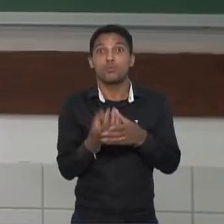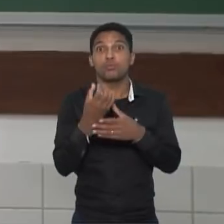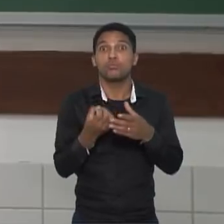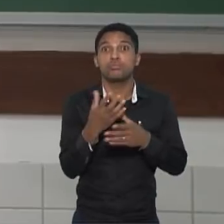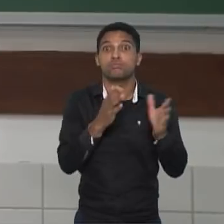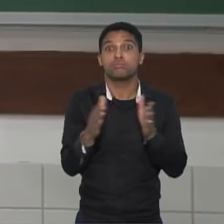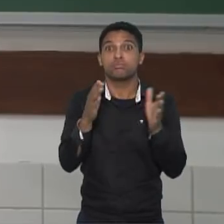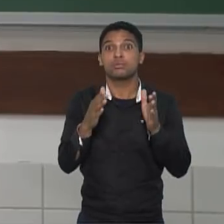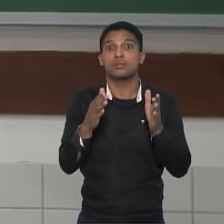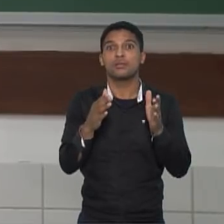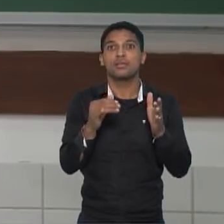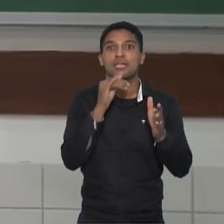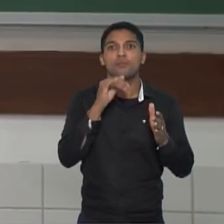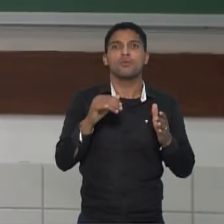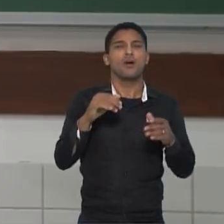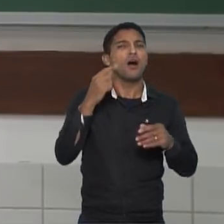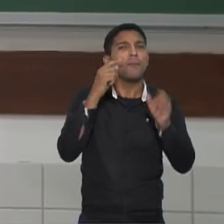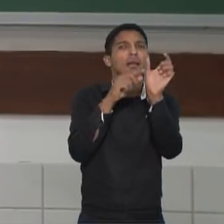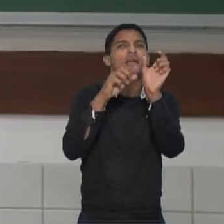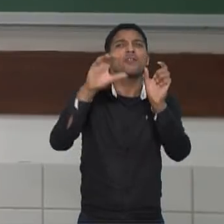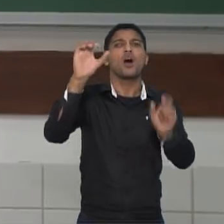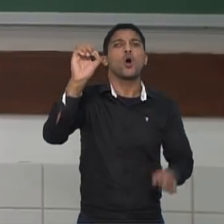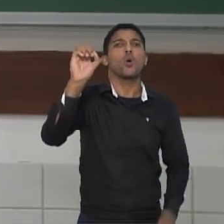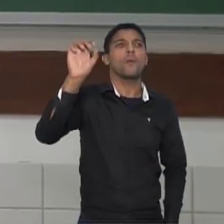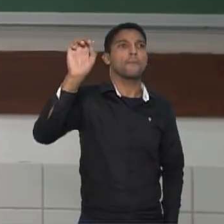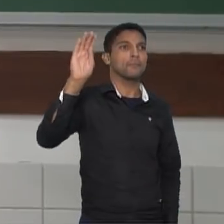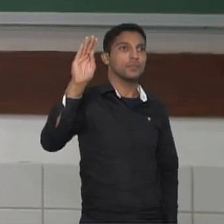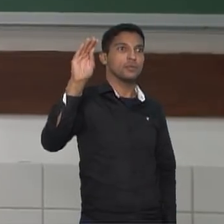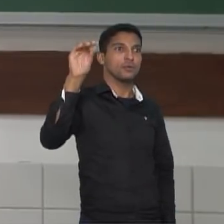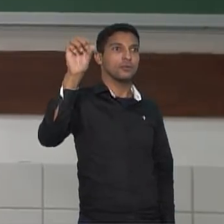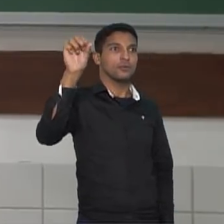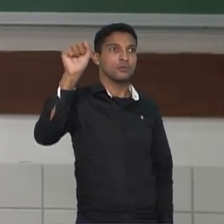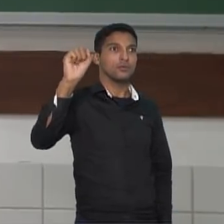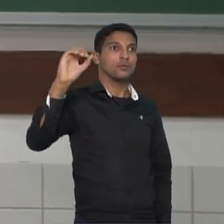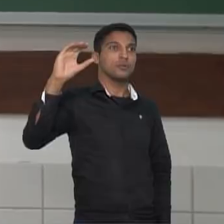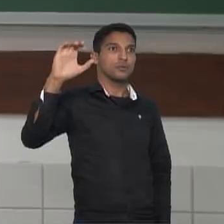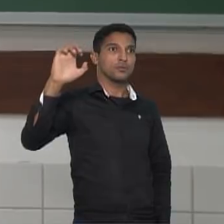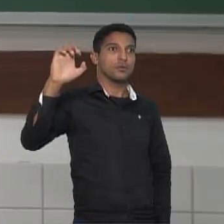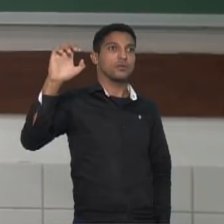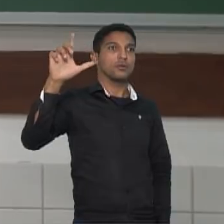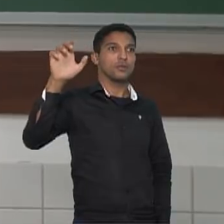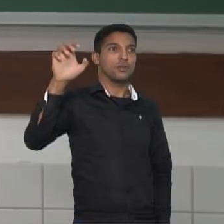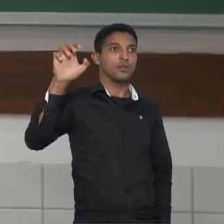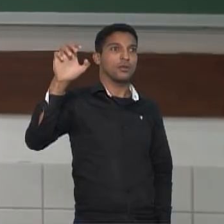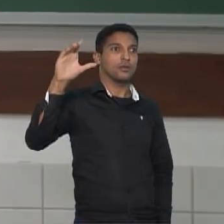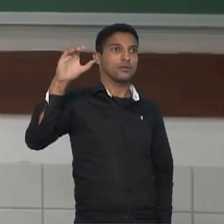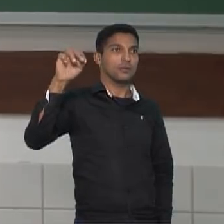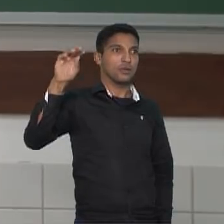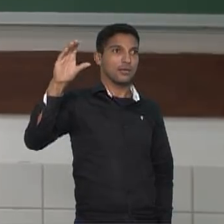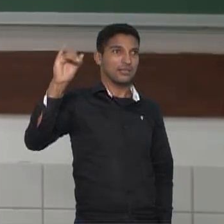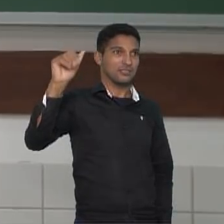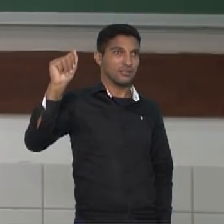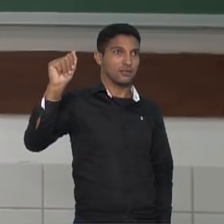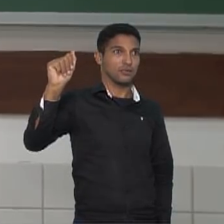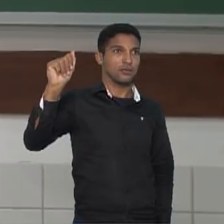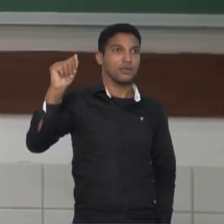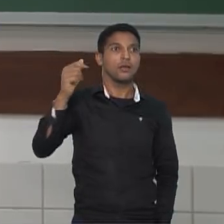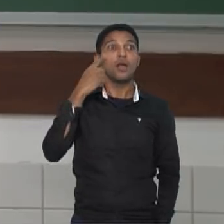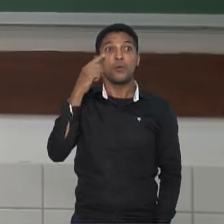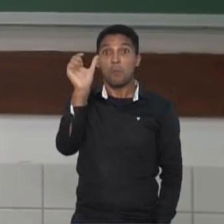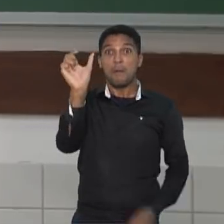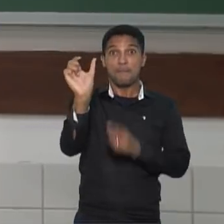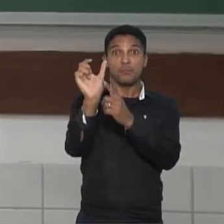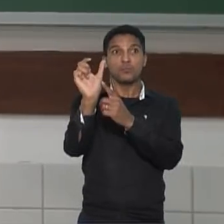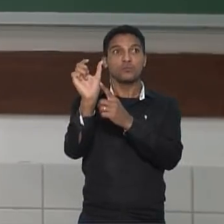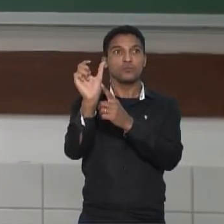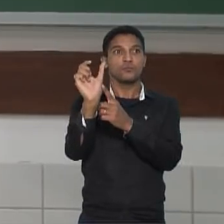obsolescência programada. Difícil. A gente já mencionou numa outra aula também sobre consumo e capitalismo, que é essa coisa